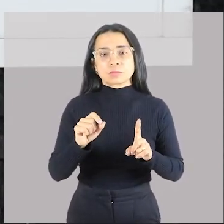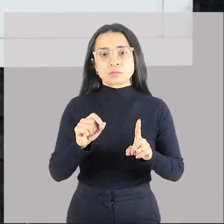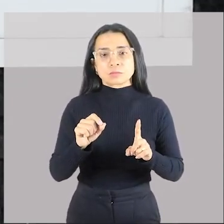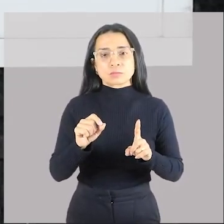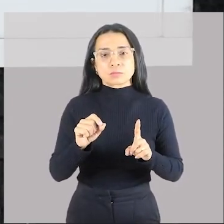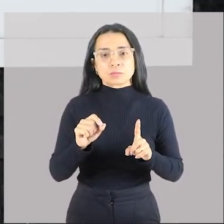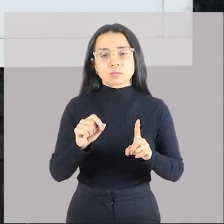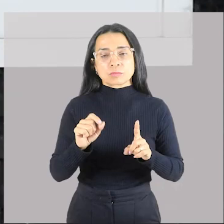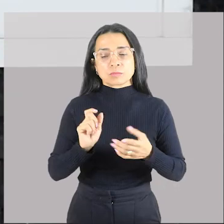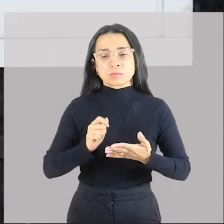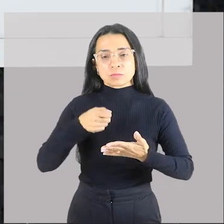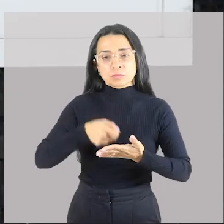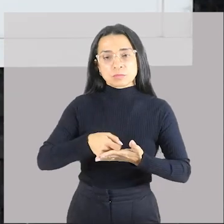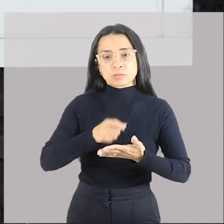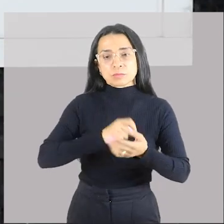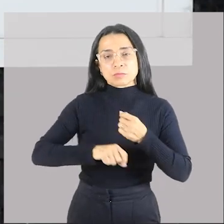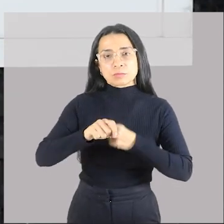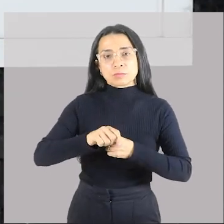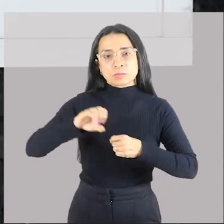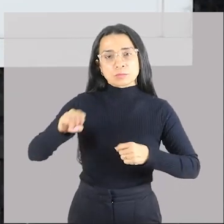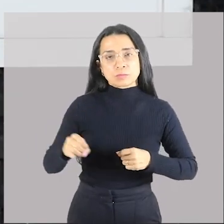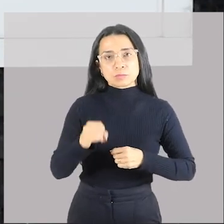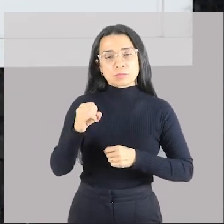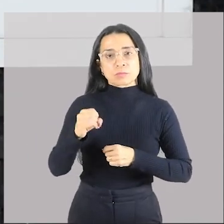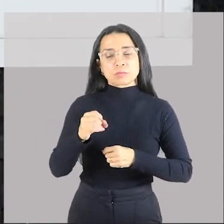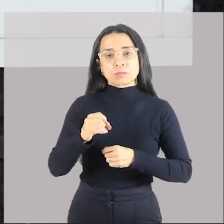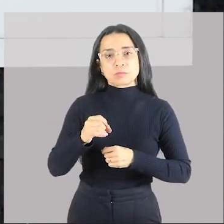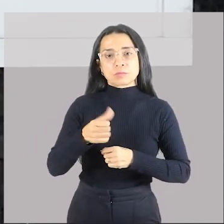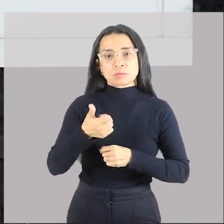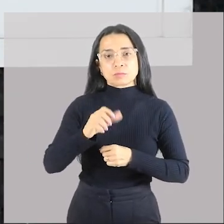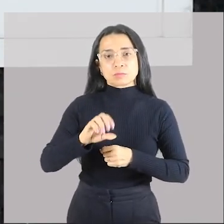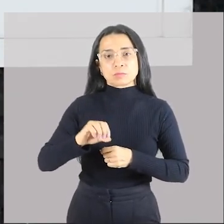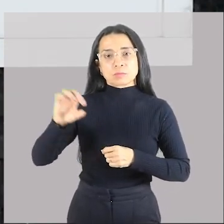vai ser cobrado um juros de 10%,